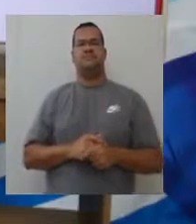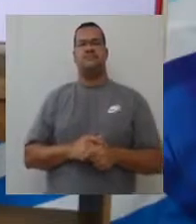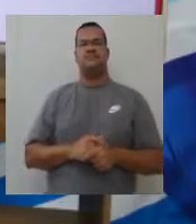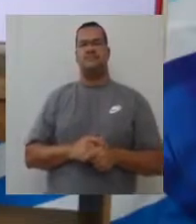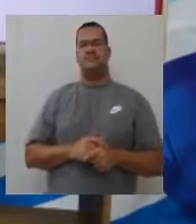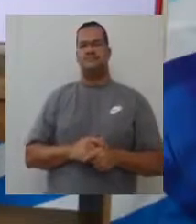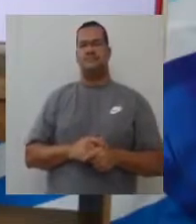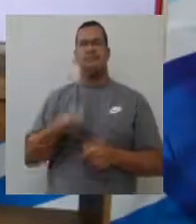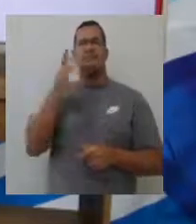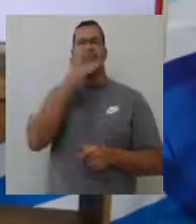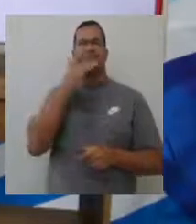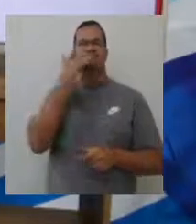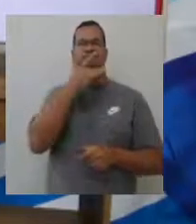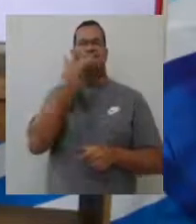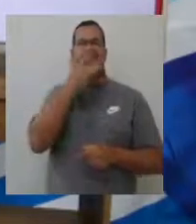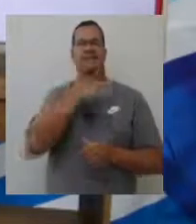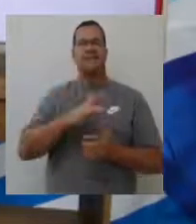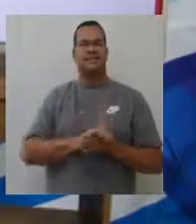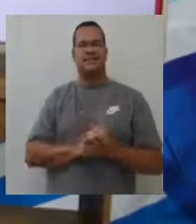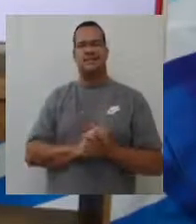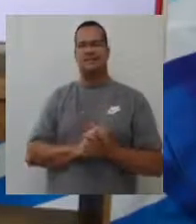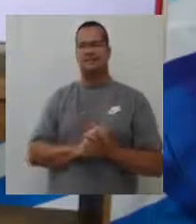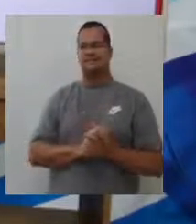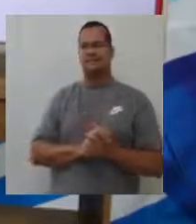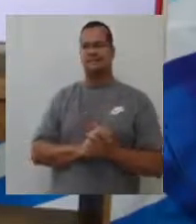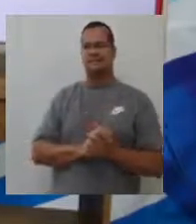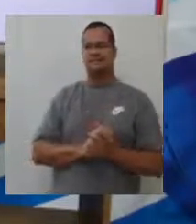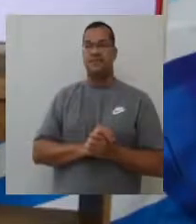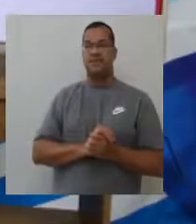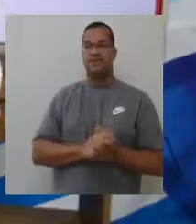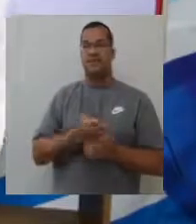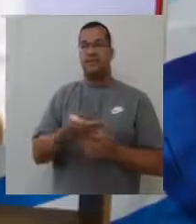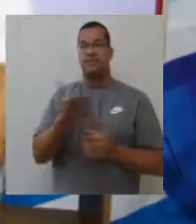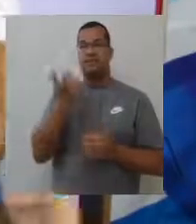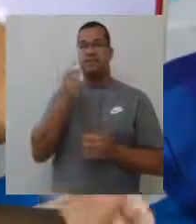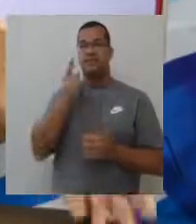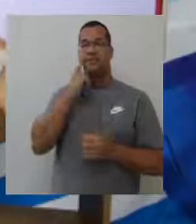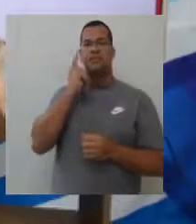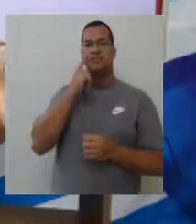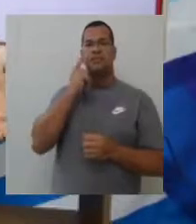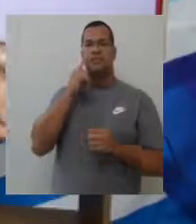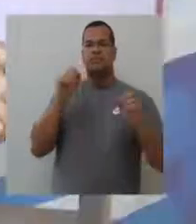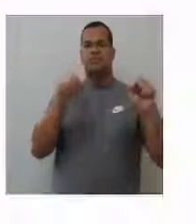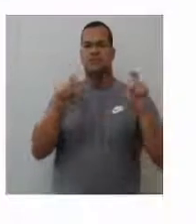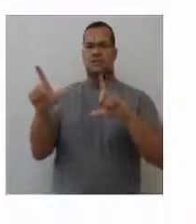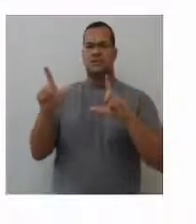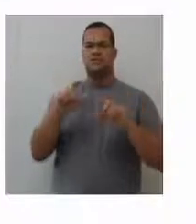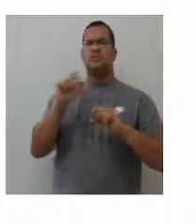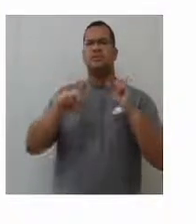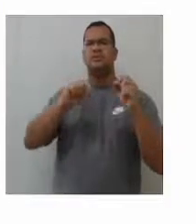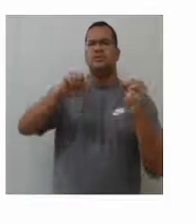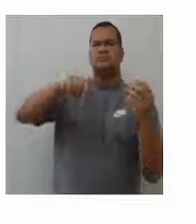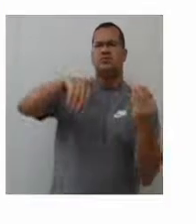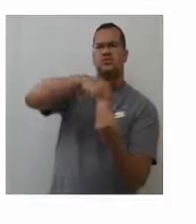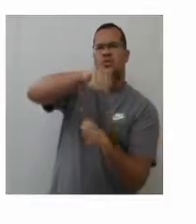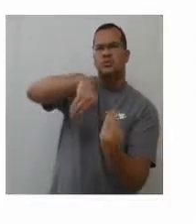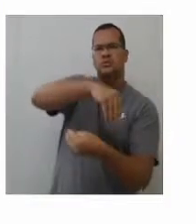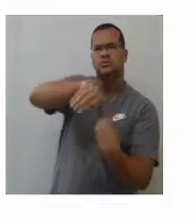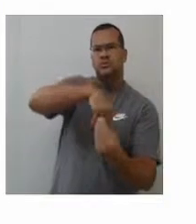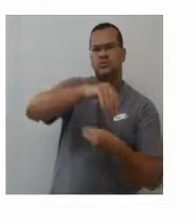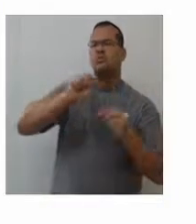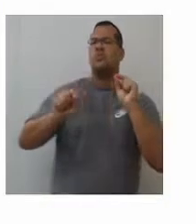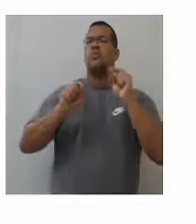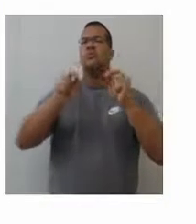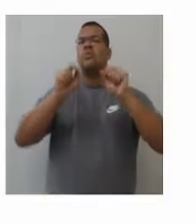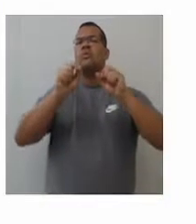Tá uma delícia, tá? Então vamos lá. Continuando aí, próximo slide. O que são soluções? Tá, qual é a